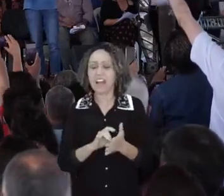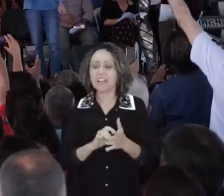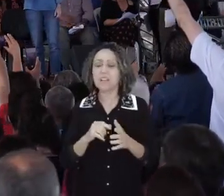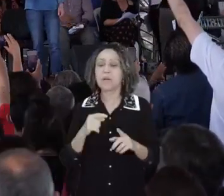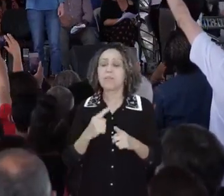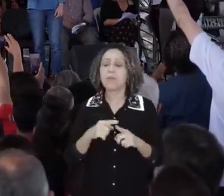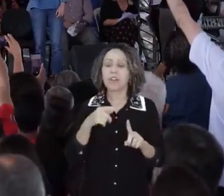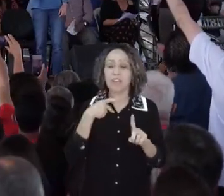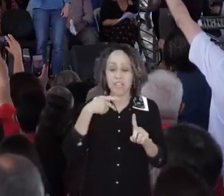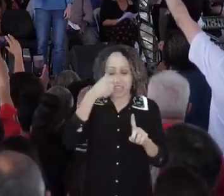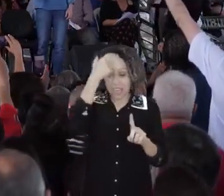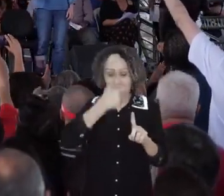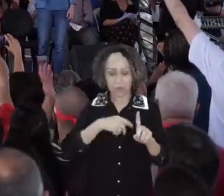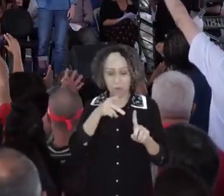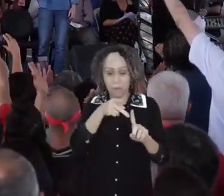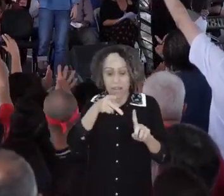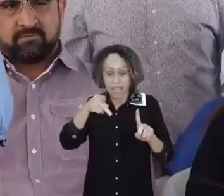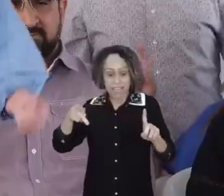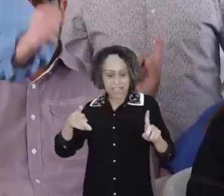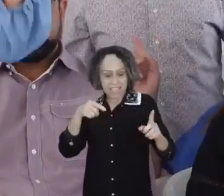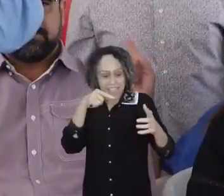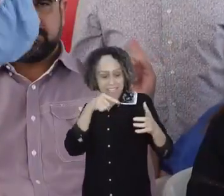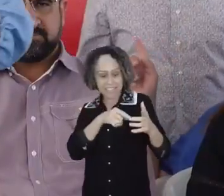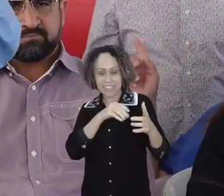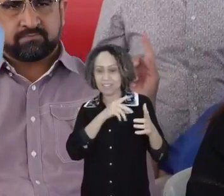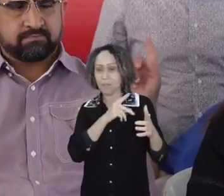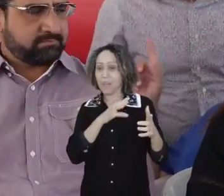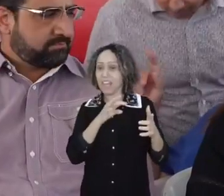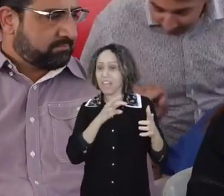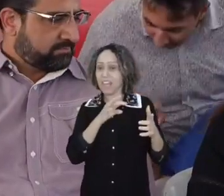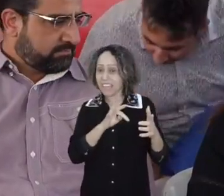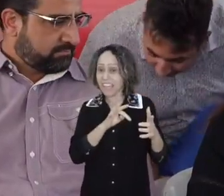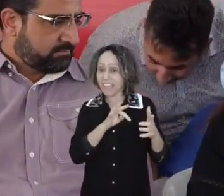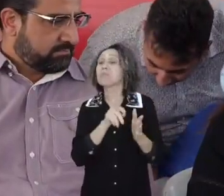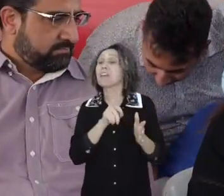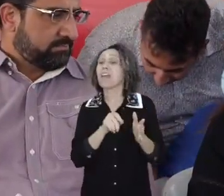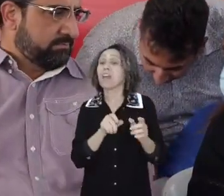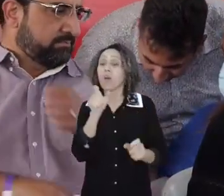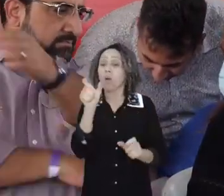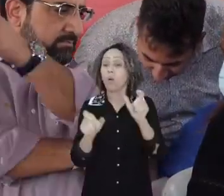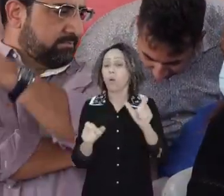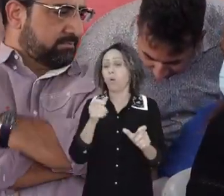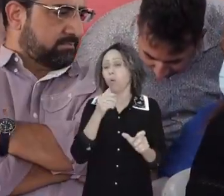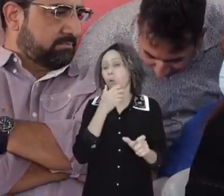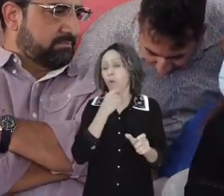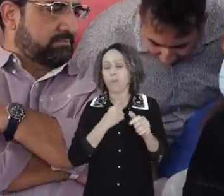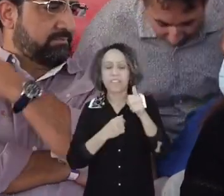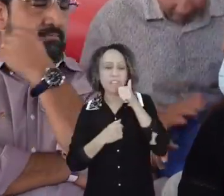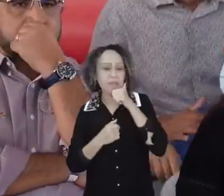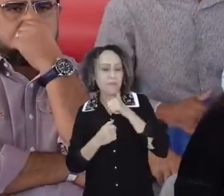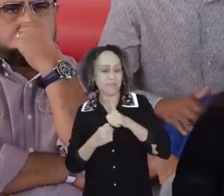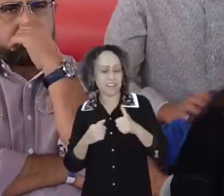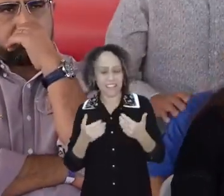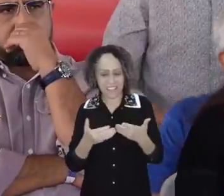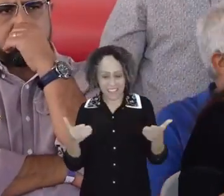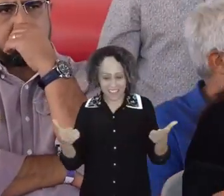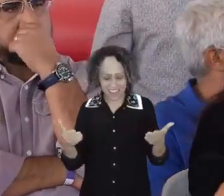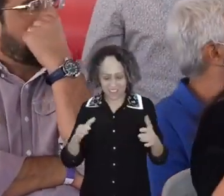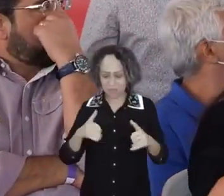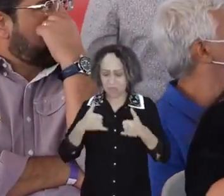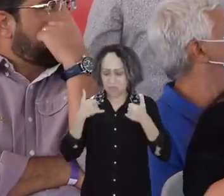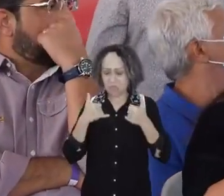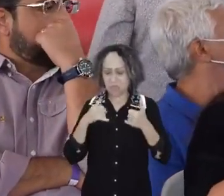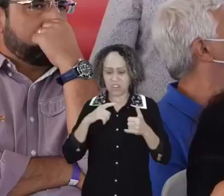das trabalhadoras, que faz história. E muito orgulho de ter essas mulheres guerreiras ao meu lado no dia a dia